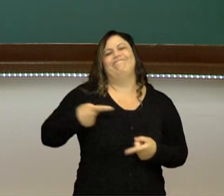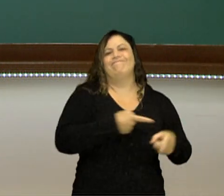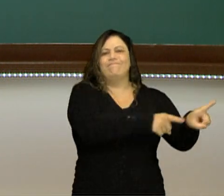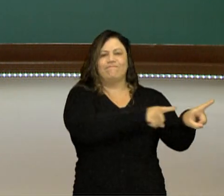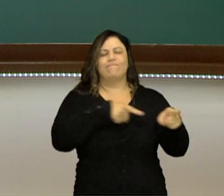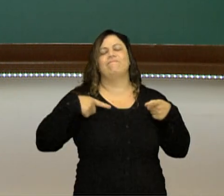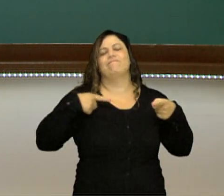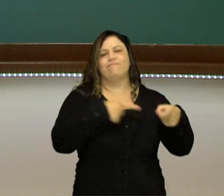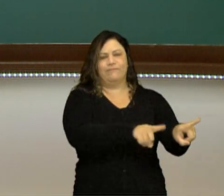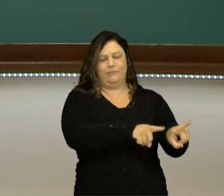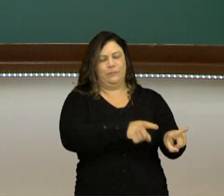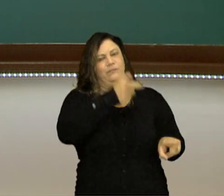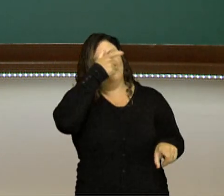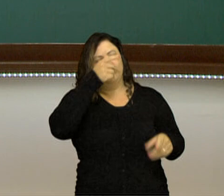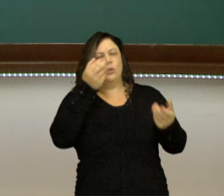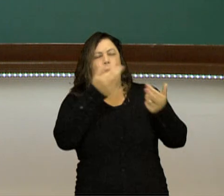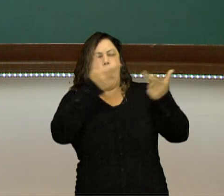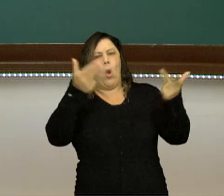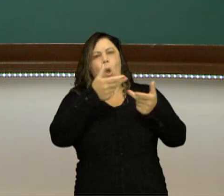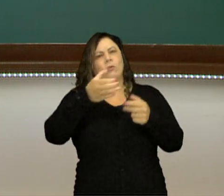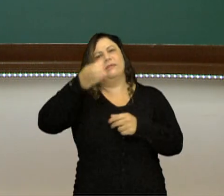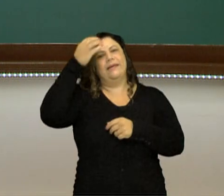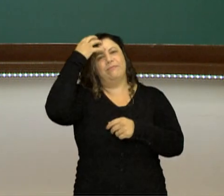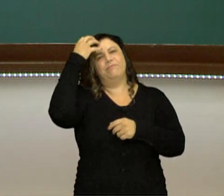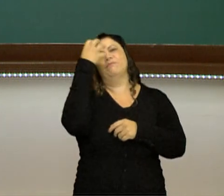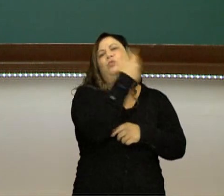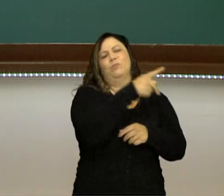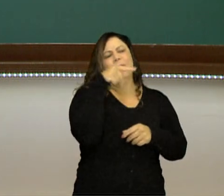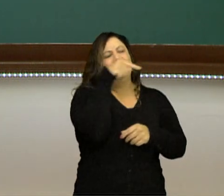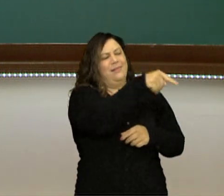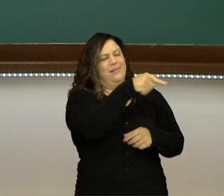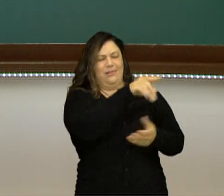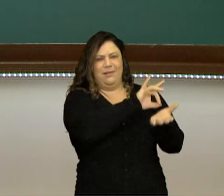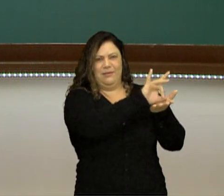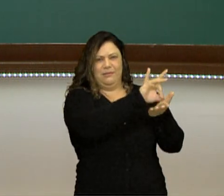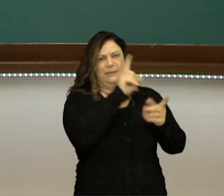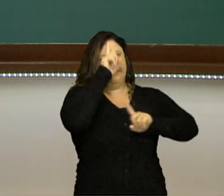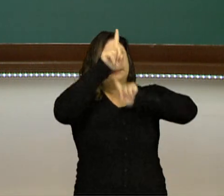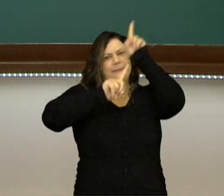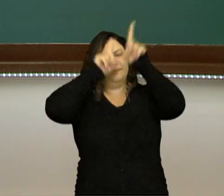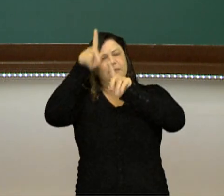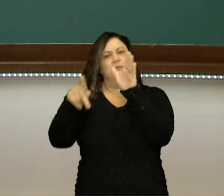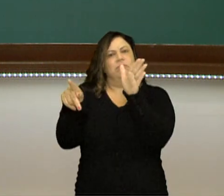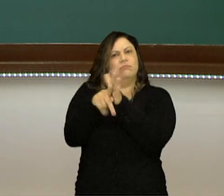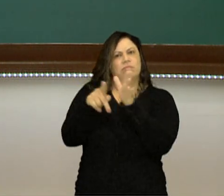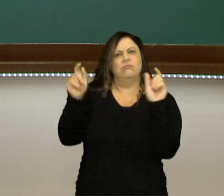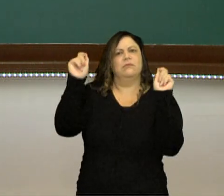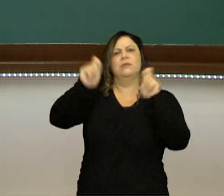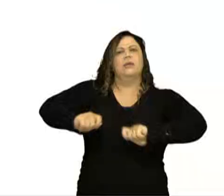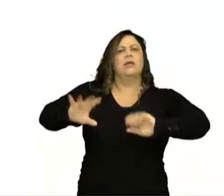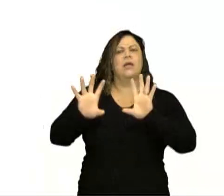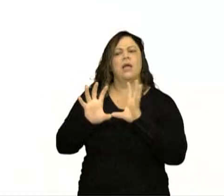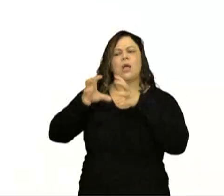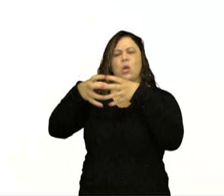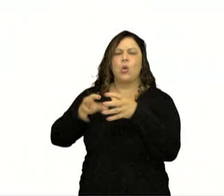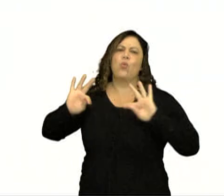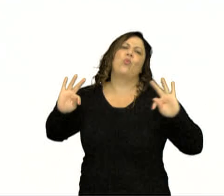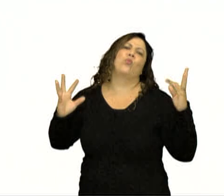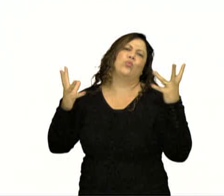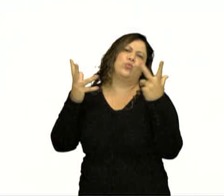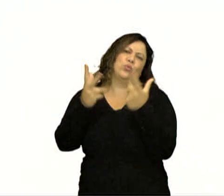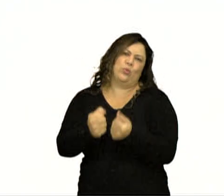inimiga, criada e inventada às vezes por eles mesmos. Então, quem que eram os grupos? Todos aqueles considerados